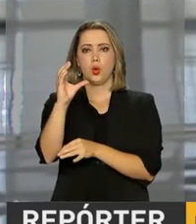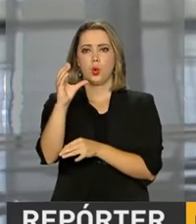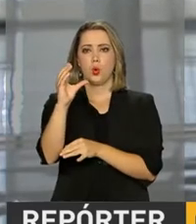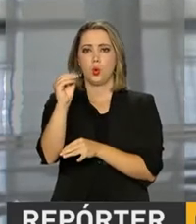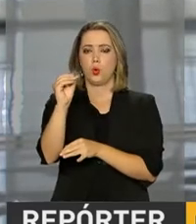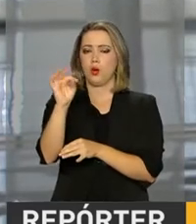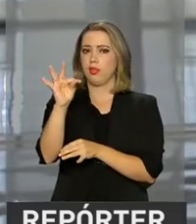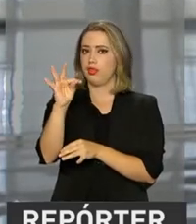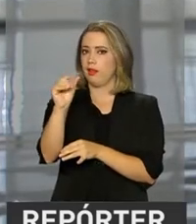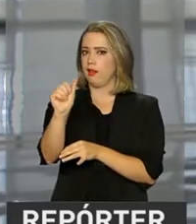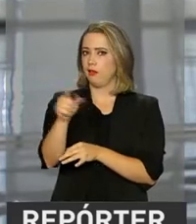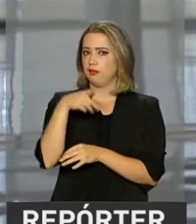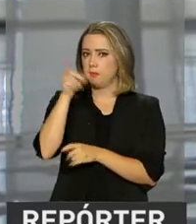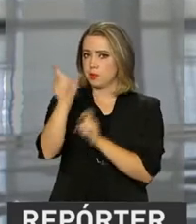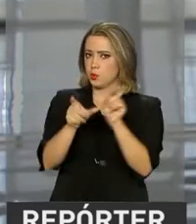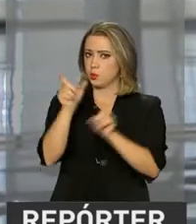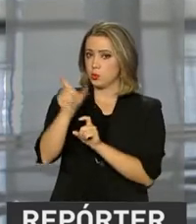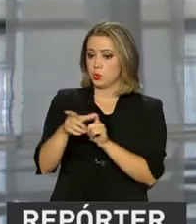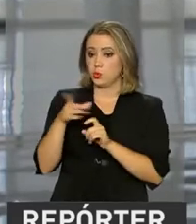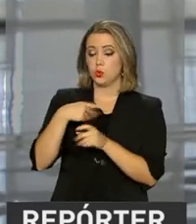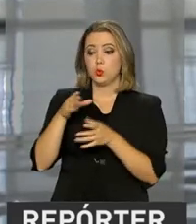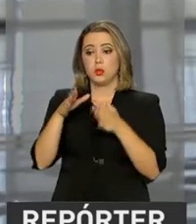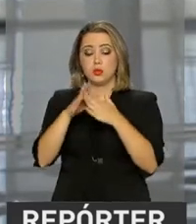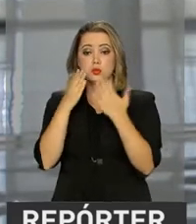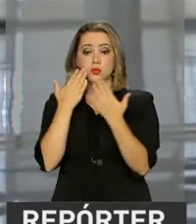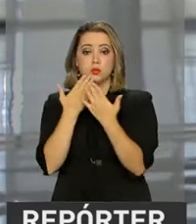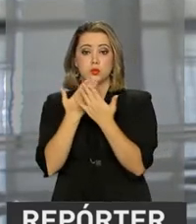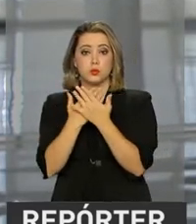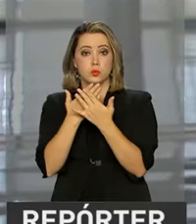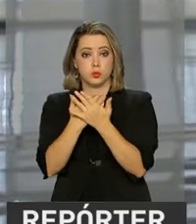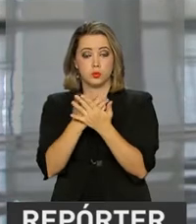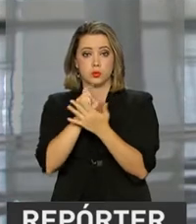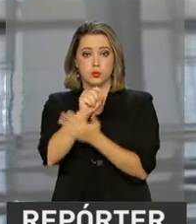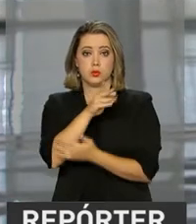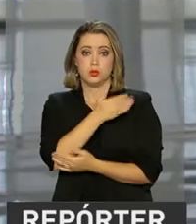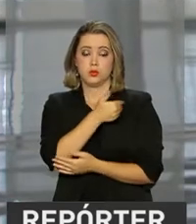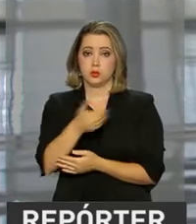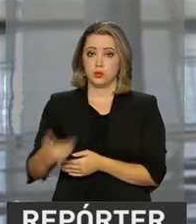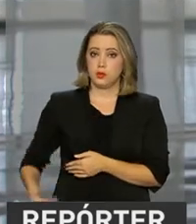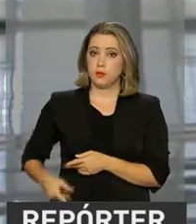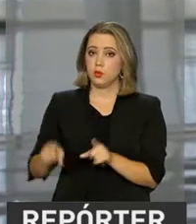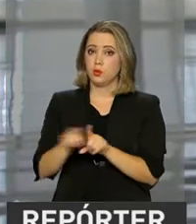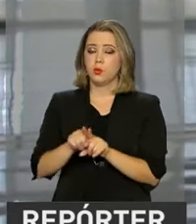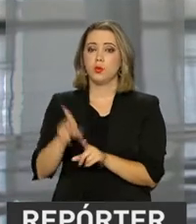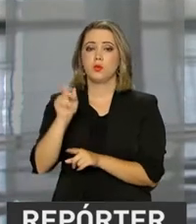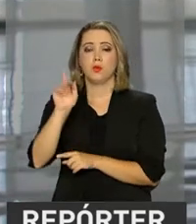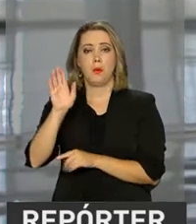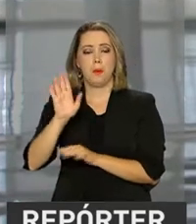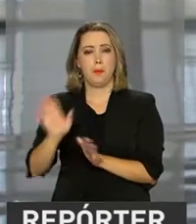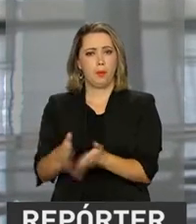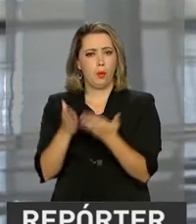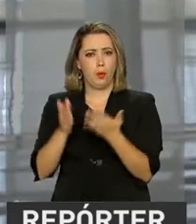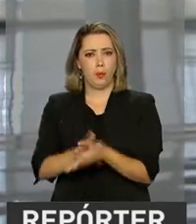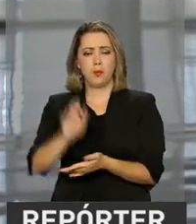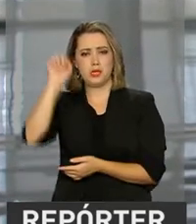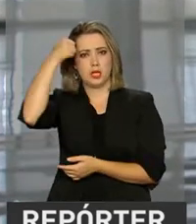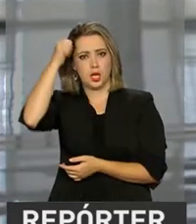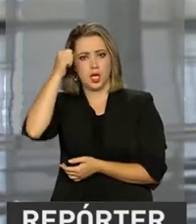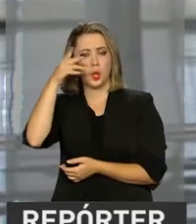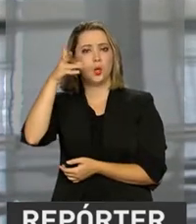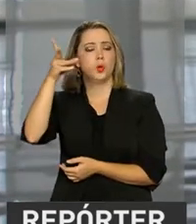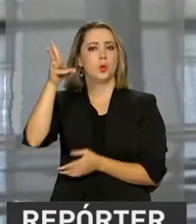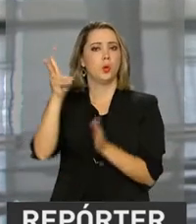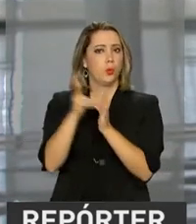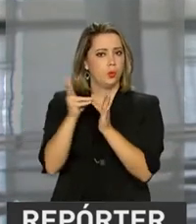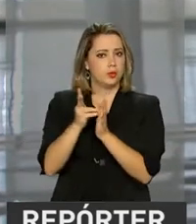estudantes de escolas públicas de baixa renda, negros, pardos e indígenas. De acordo com o sistema de cotas no